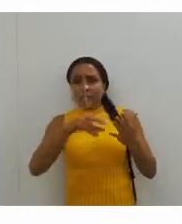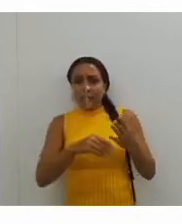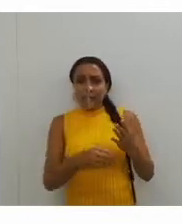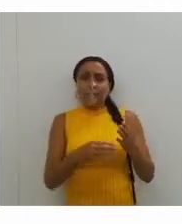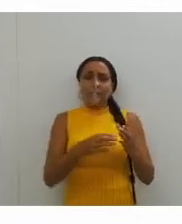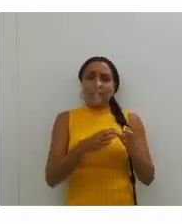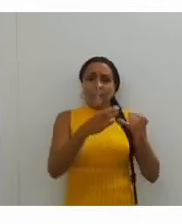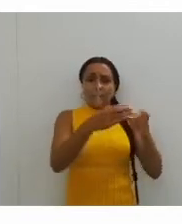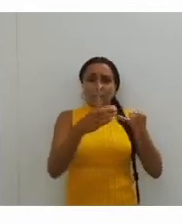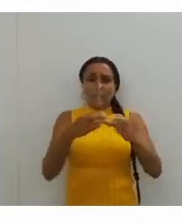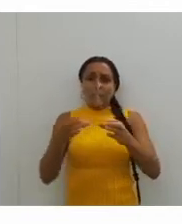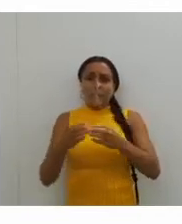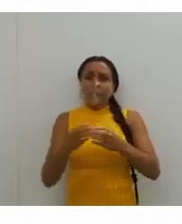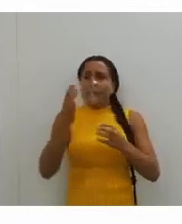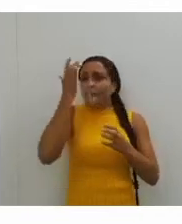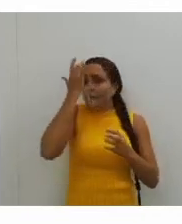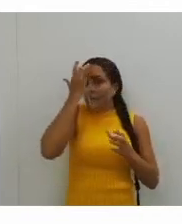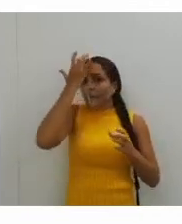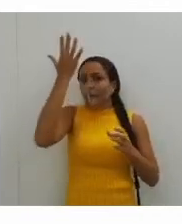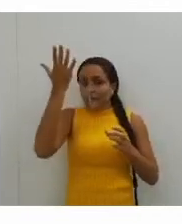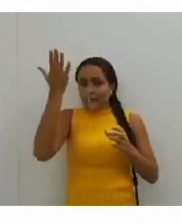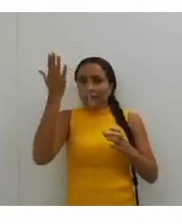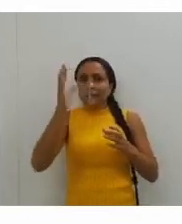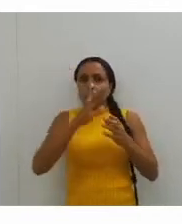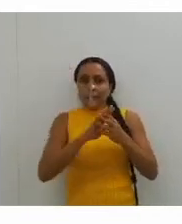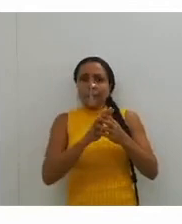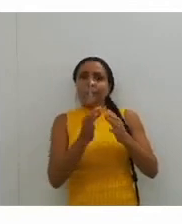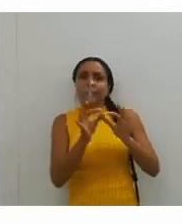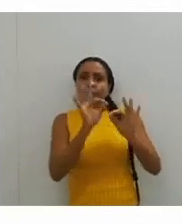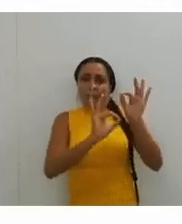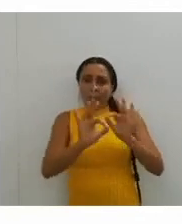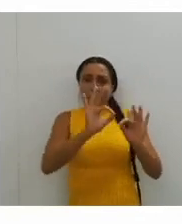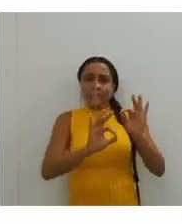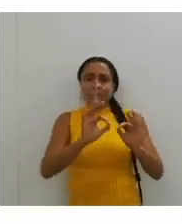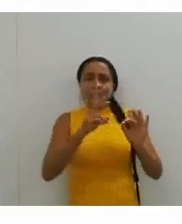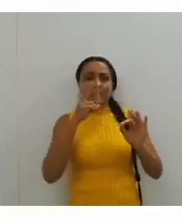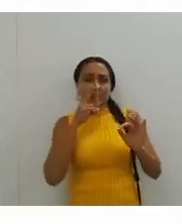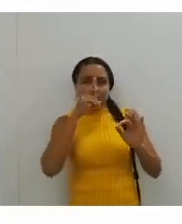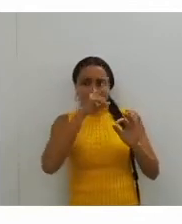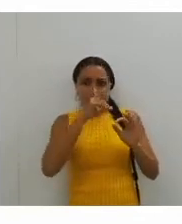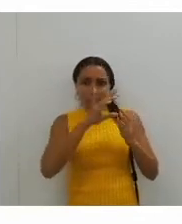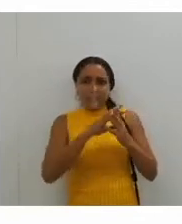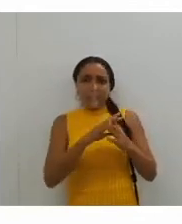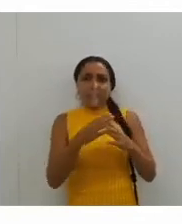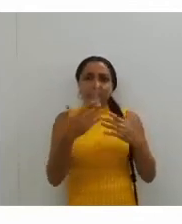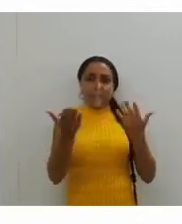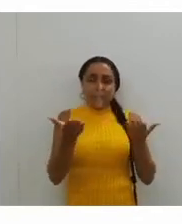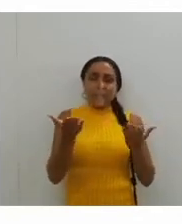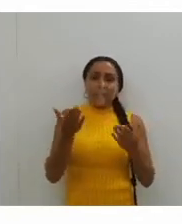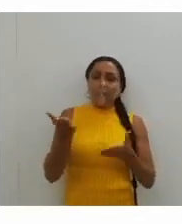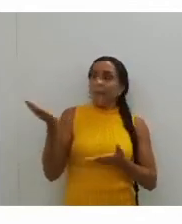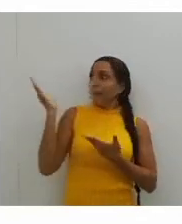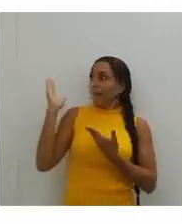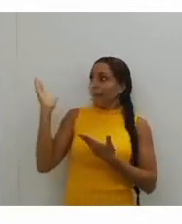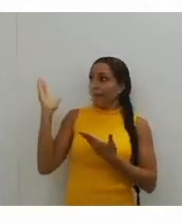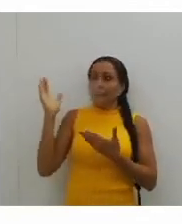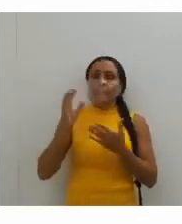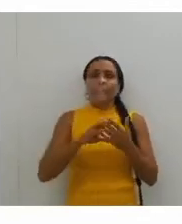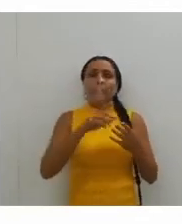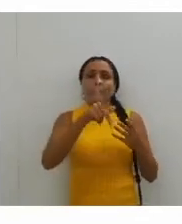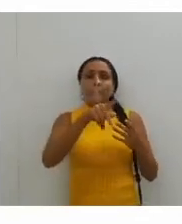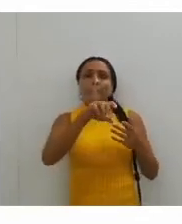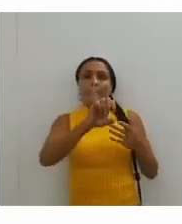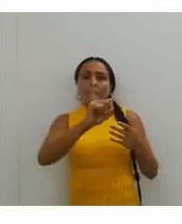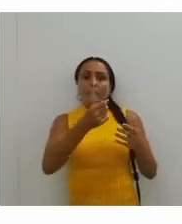juntas facilita a aplicação da força. Ou seja, na figura nós temos um peso P